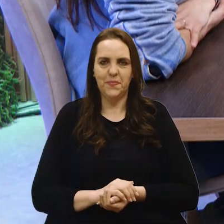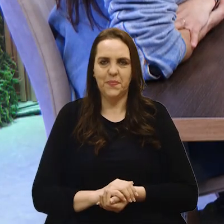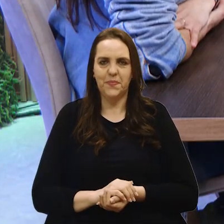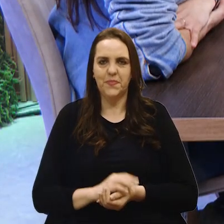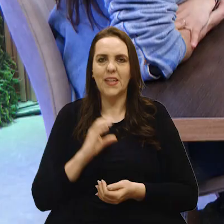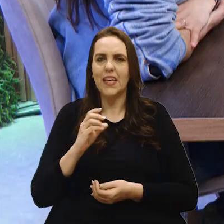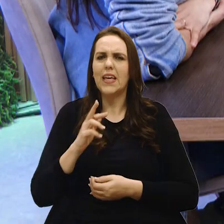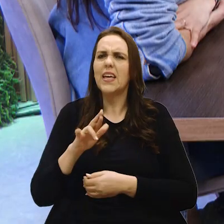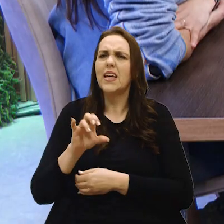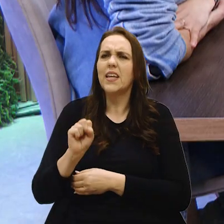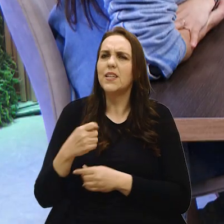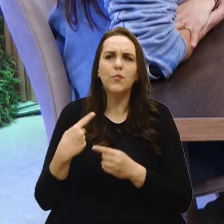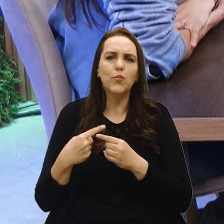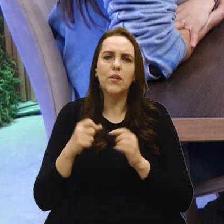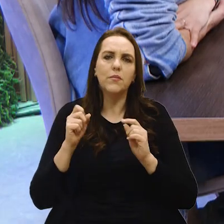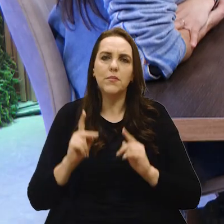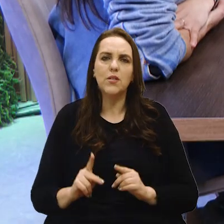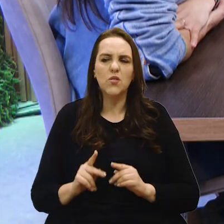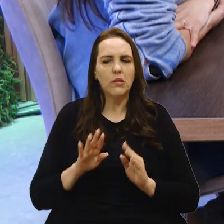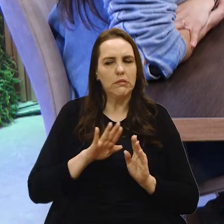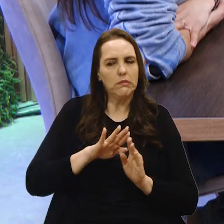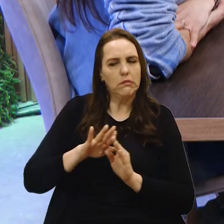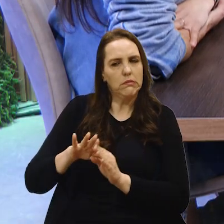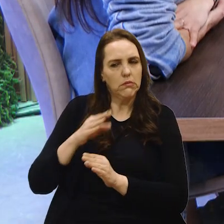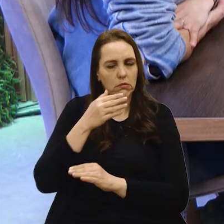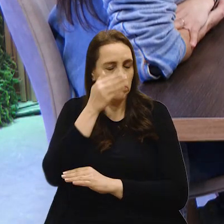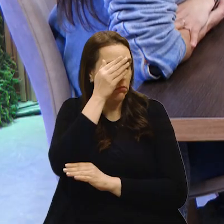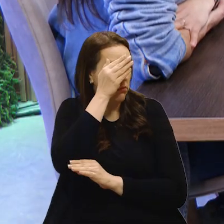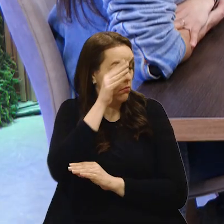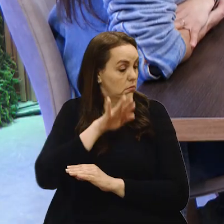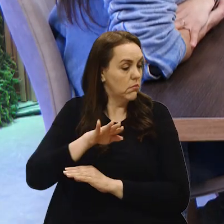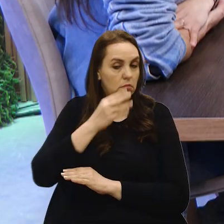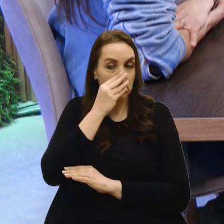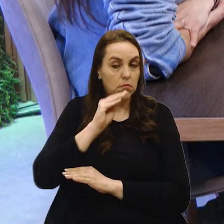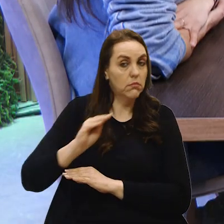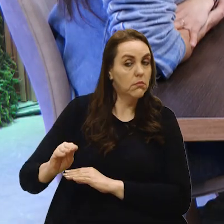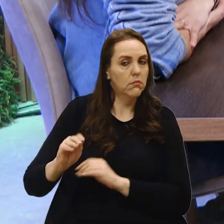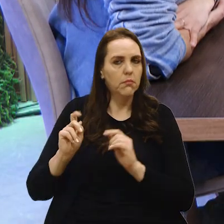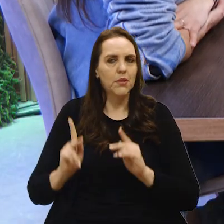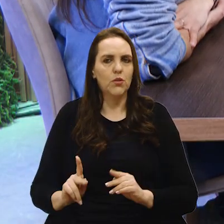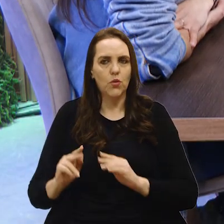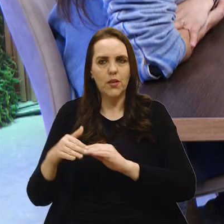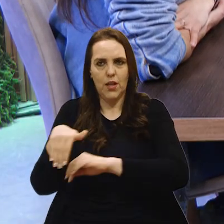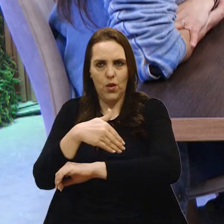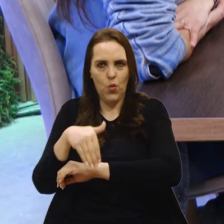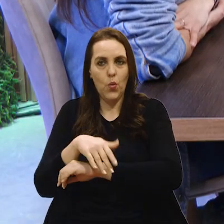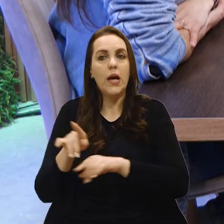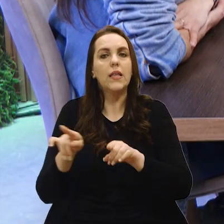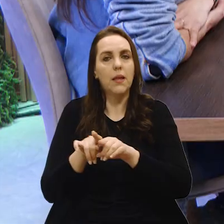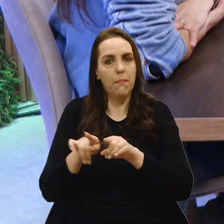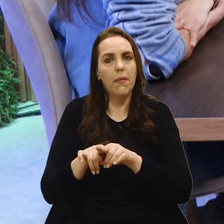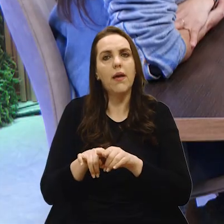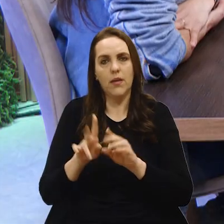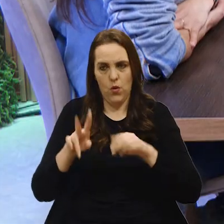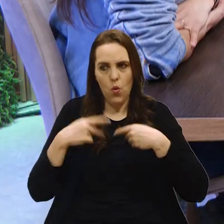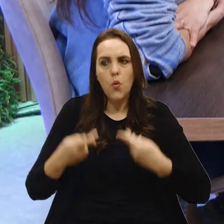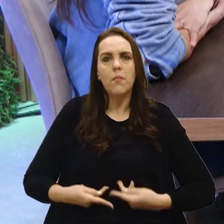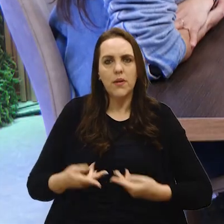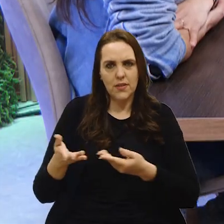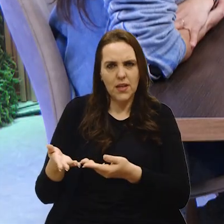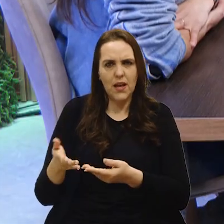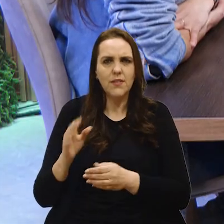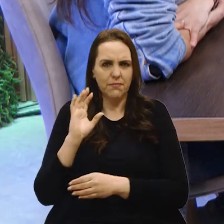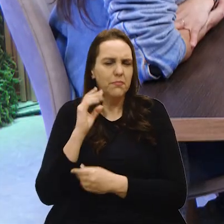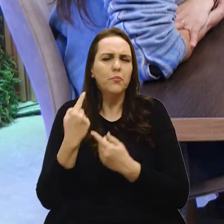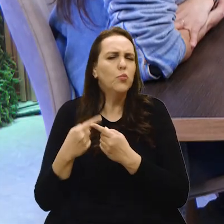pessoas negam olhar para aquele sujeito que está na rua e negam, inclusive, de olhar para o sujeito como um ser humano? Porque isso